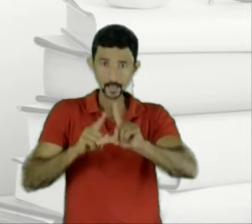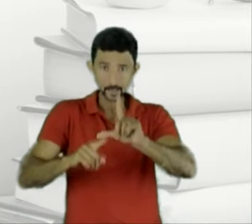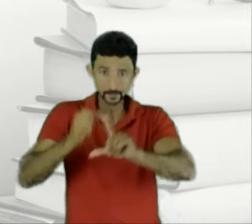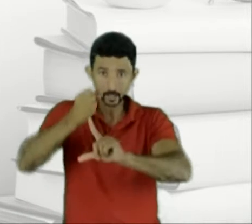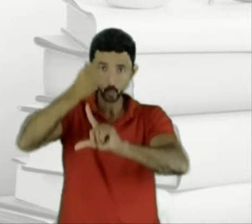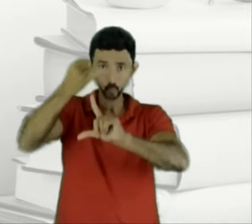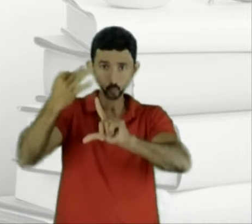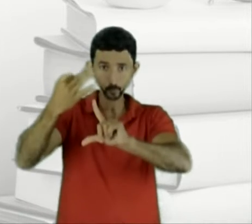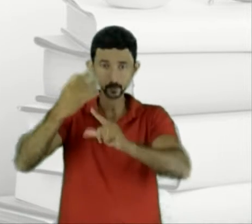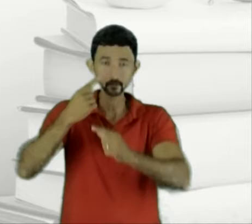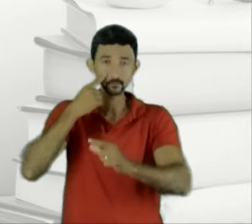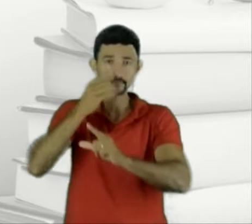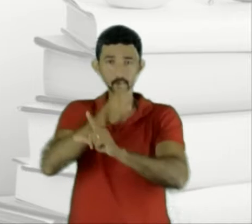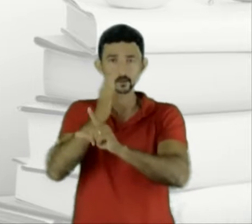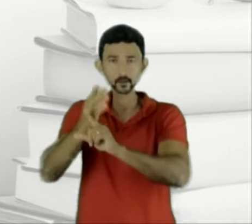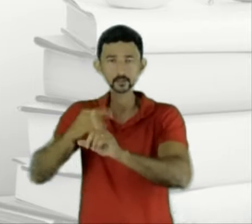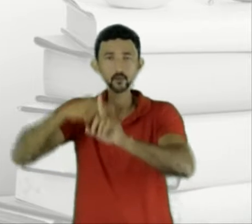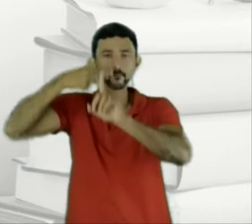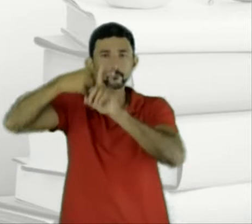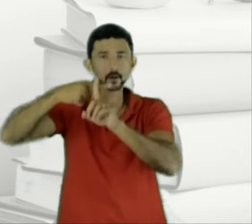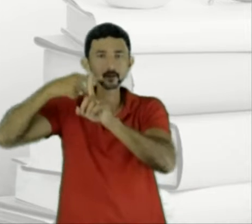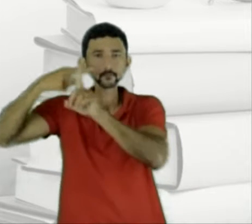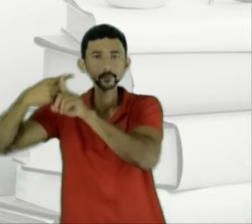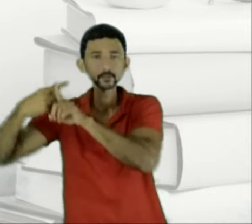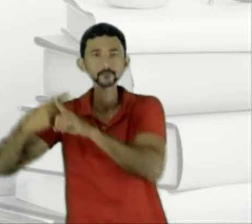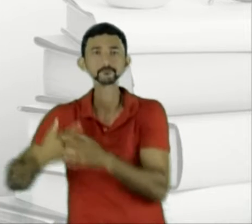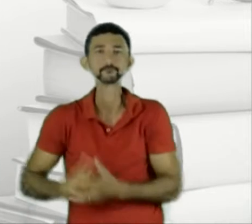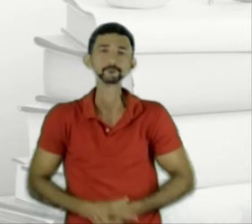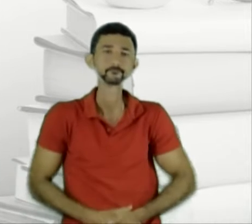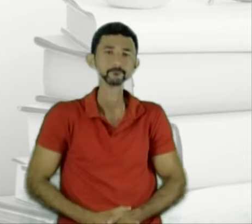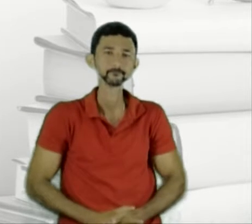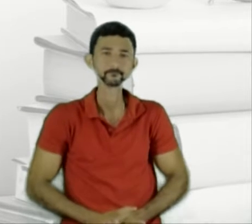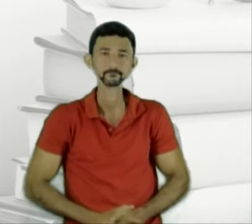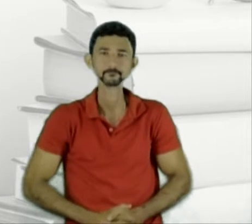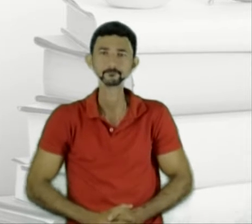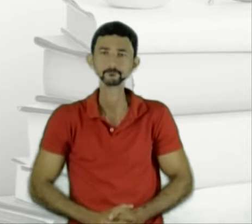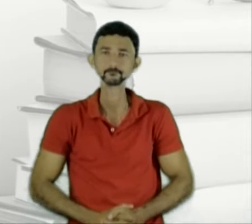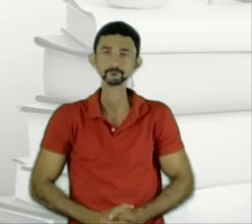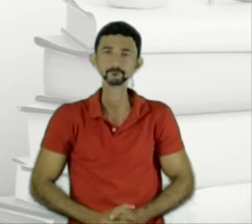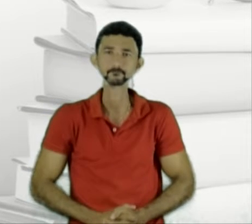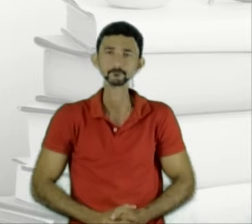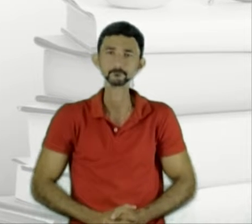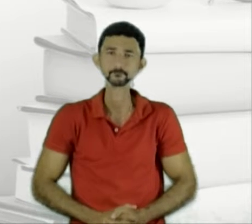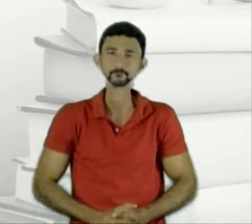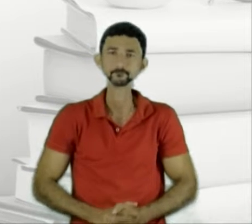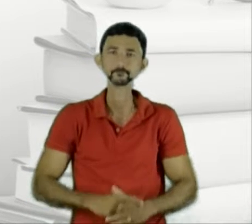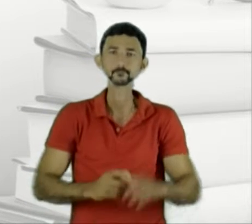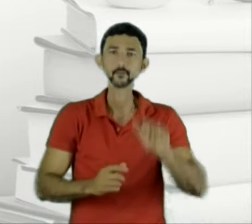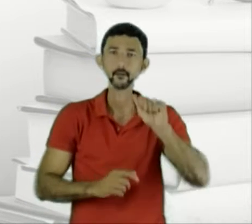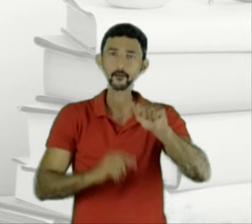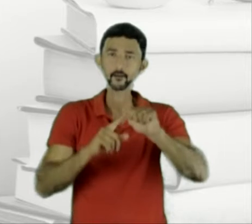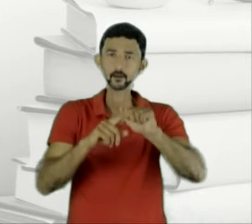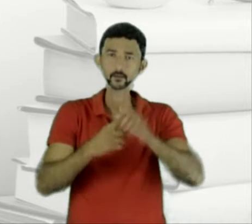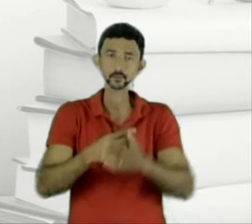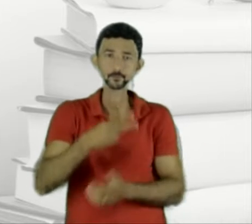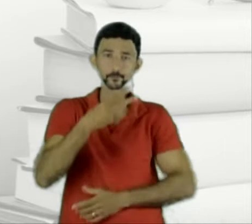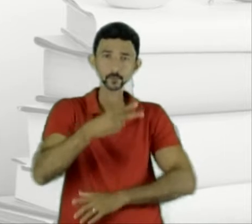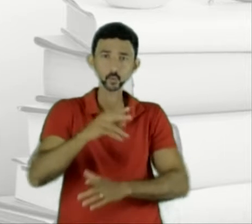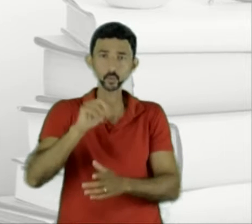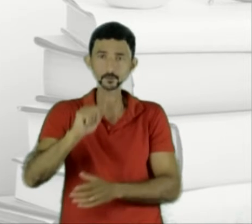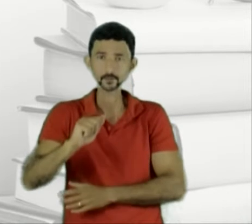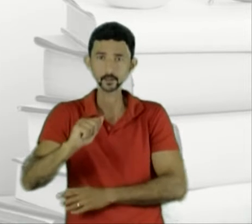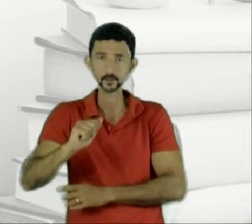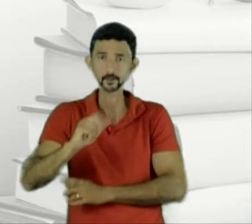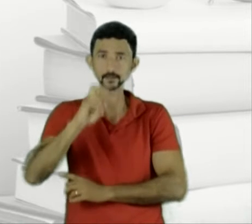um, e vai depois fazer a adição para ter o grau do referido monômio. Na letra A, nós temos 2A